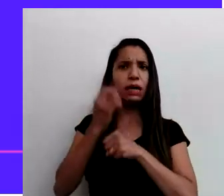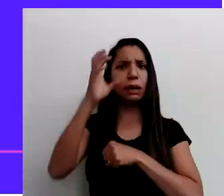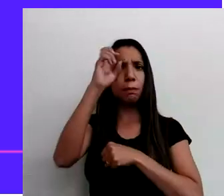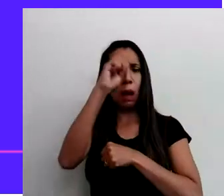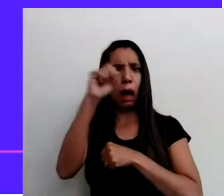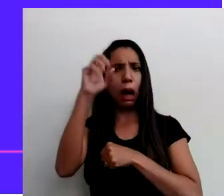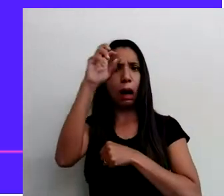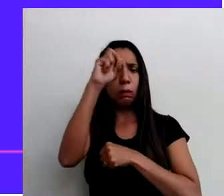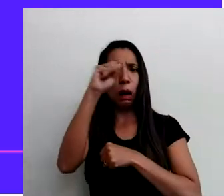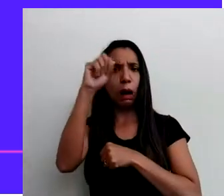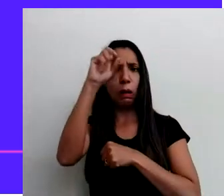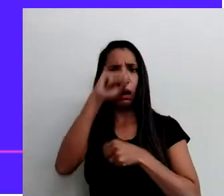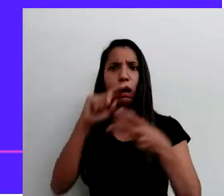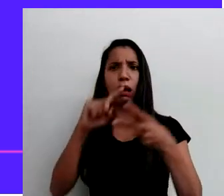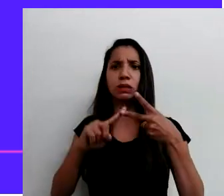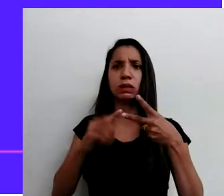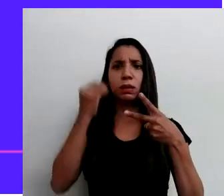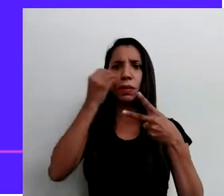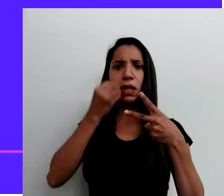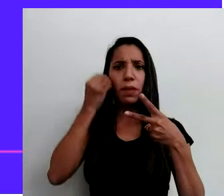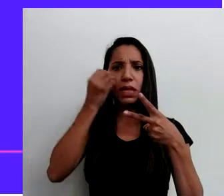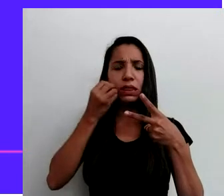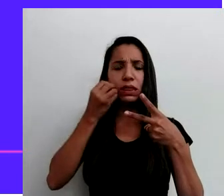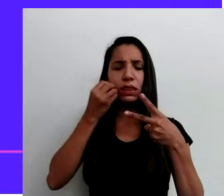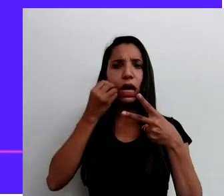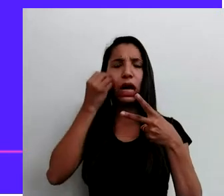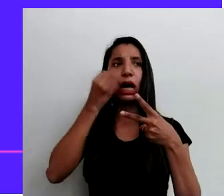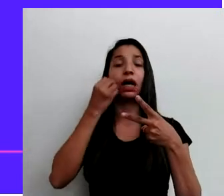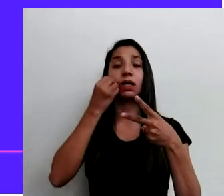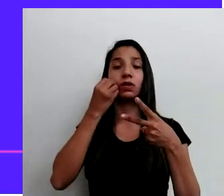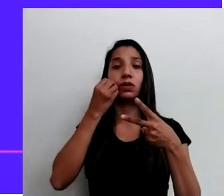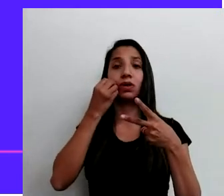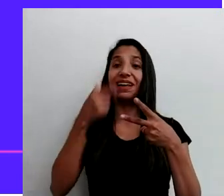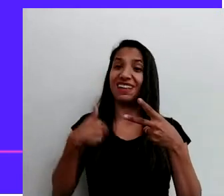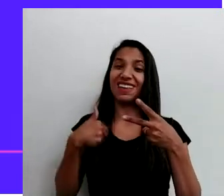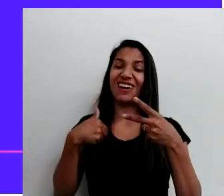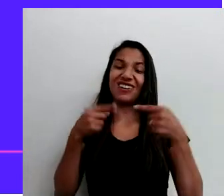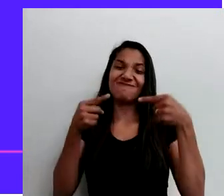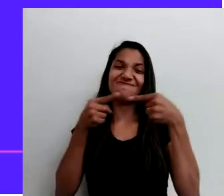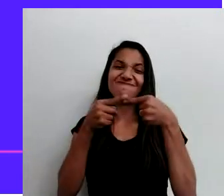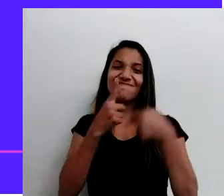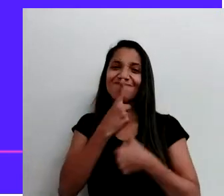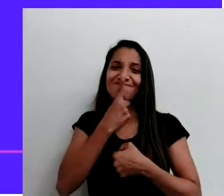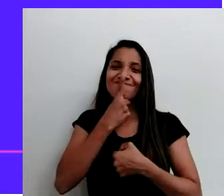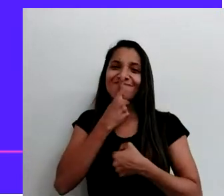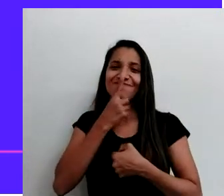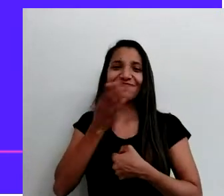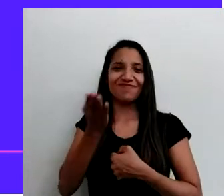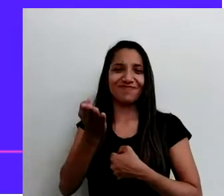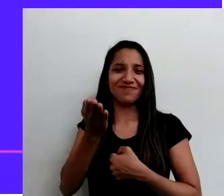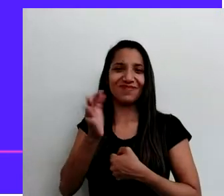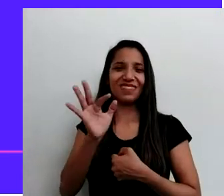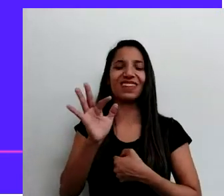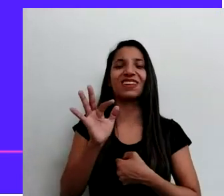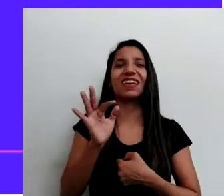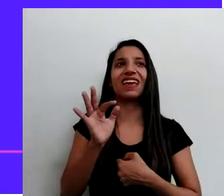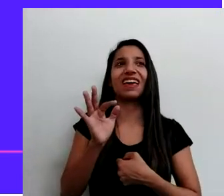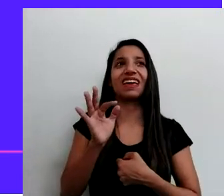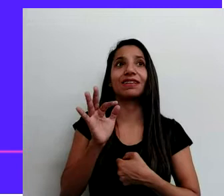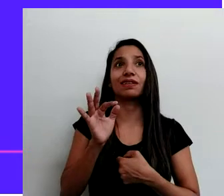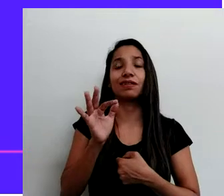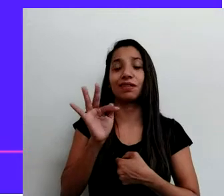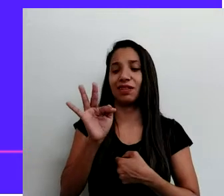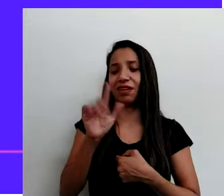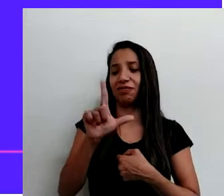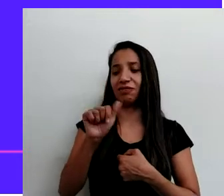Que aí, como me identifico muito com a fala da Flávia, assim, que não é uma cobertura prazerosa, né, de forma alguma, é uma